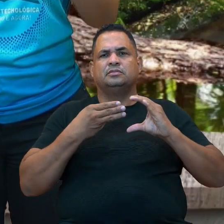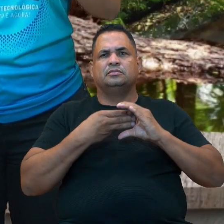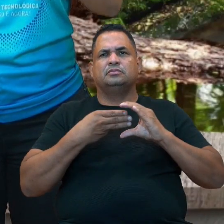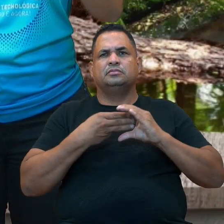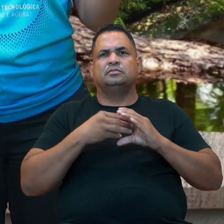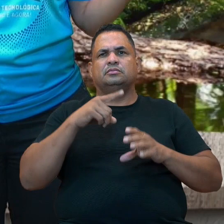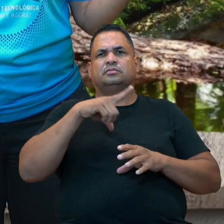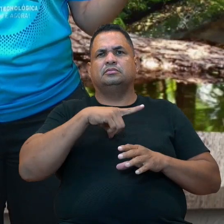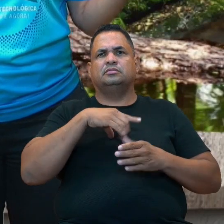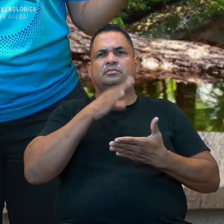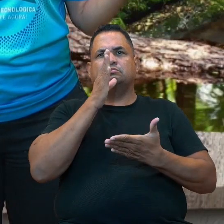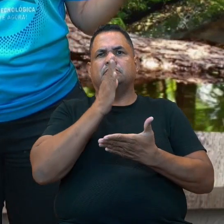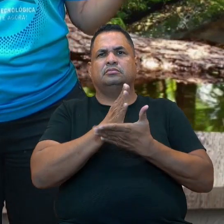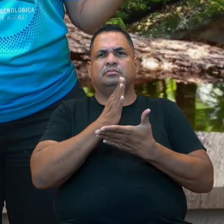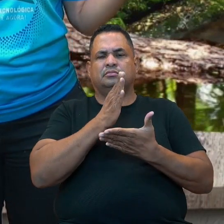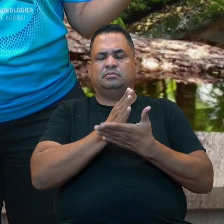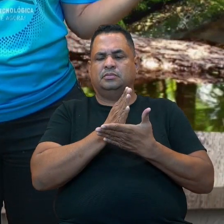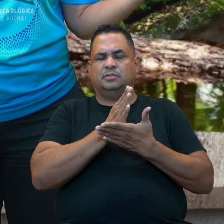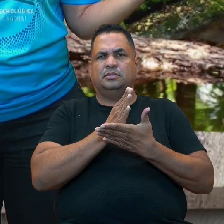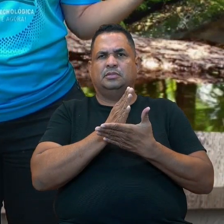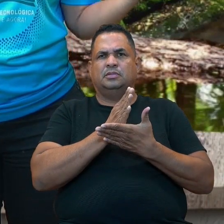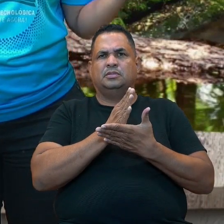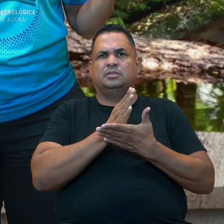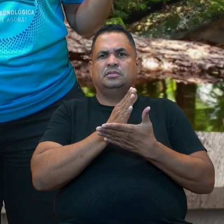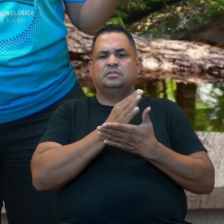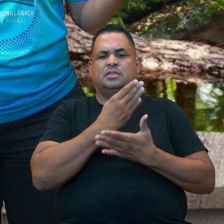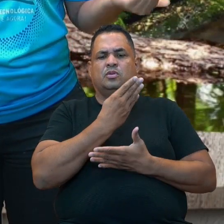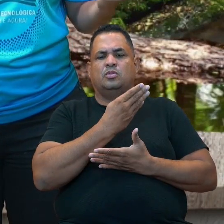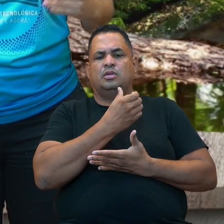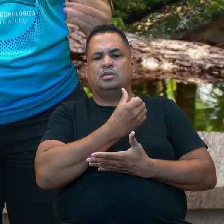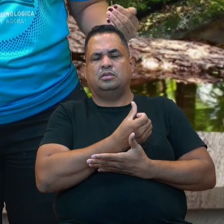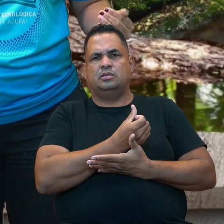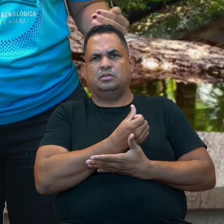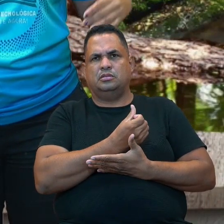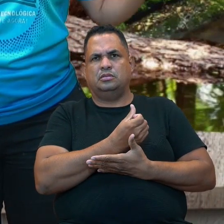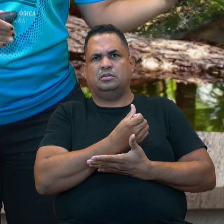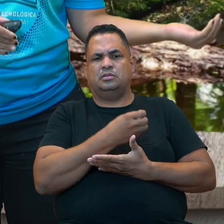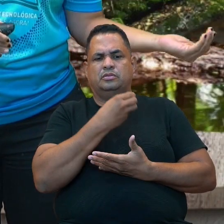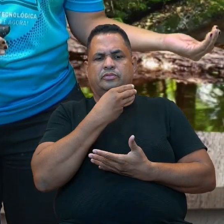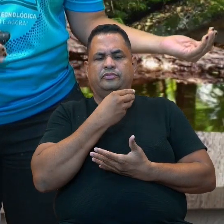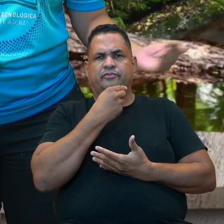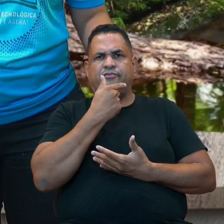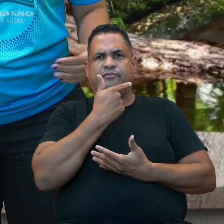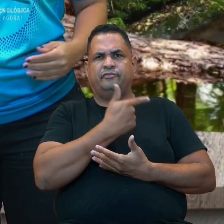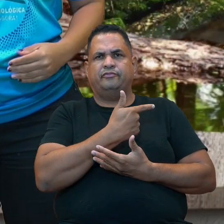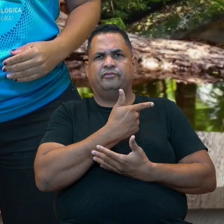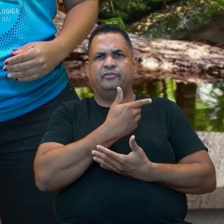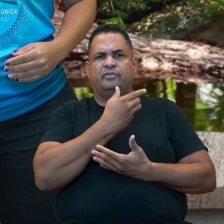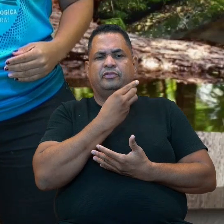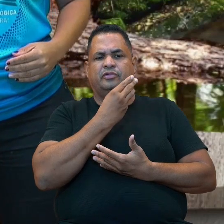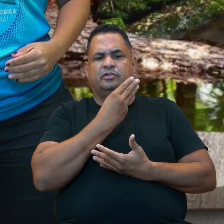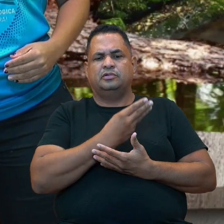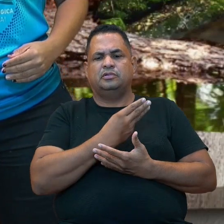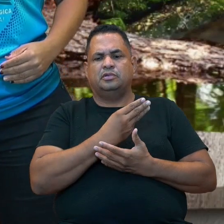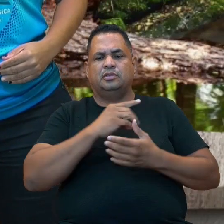a metade. Se nós temos 46, metades, 23. Então, 23 no espermatozoide, 23 no